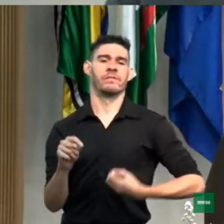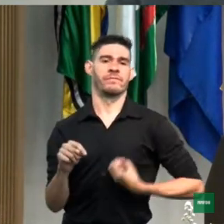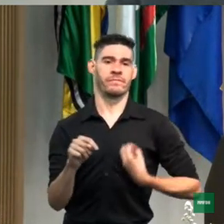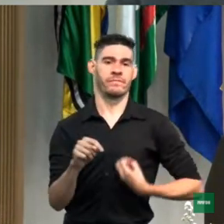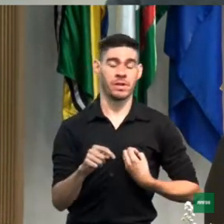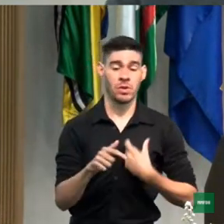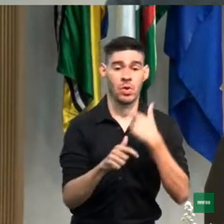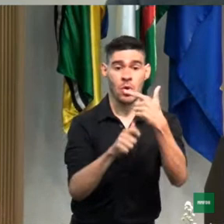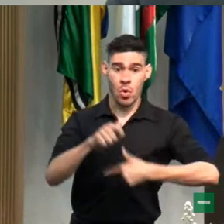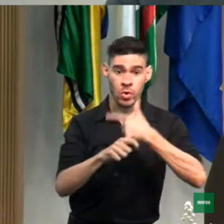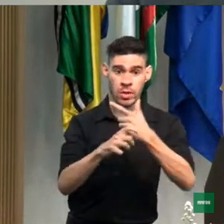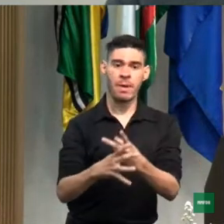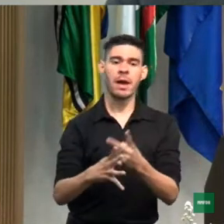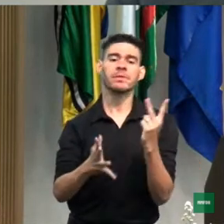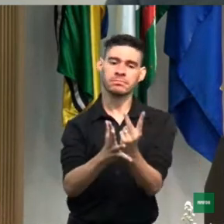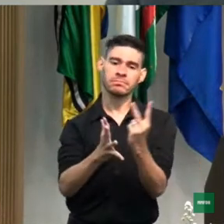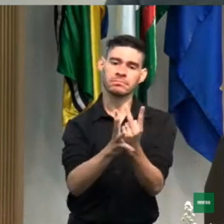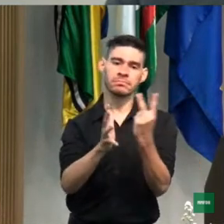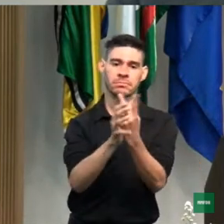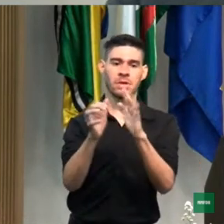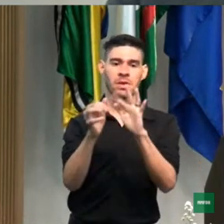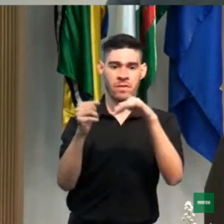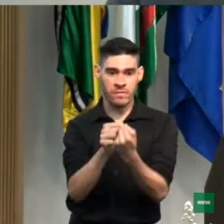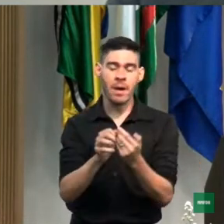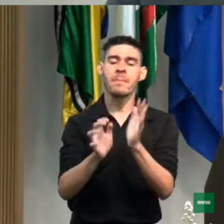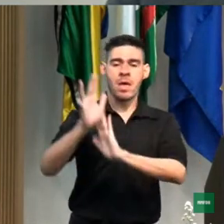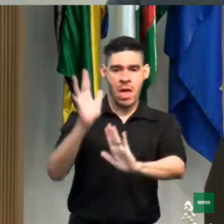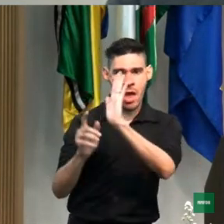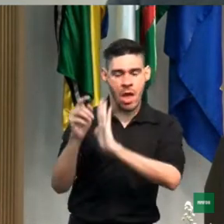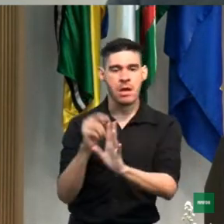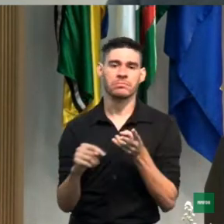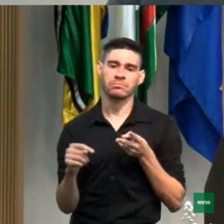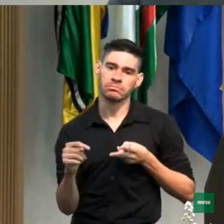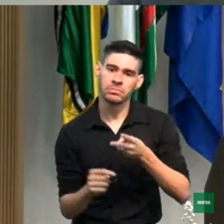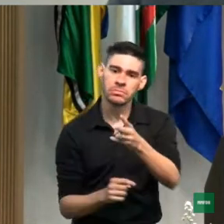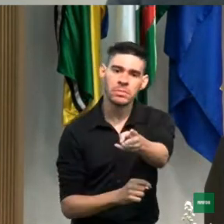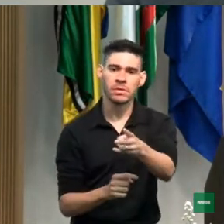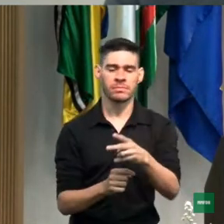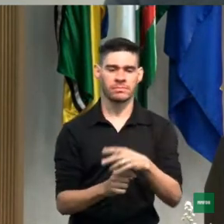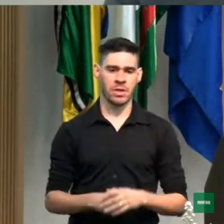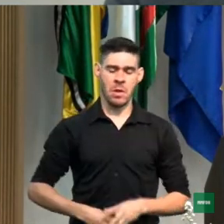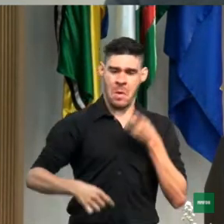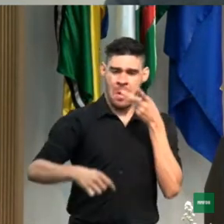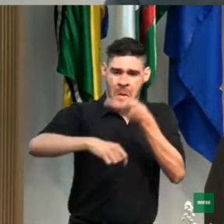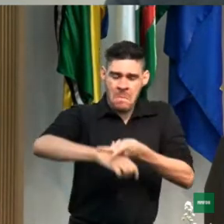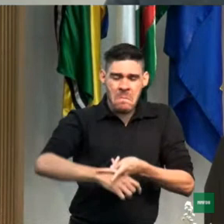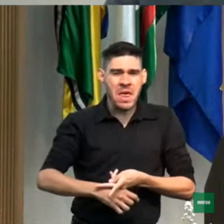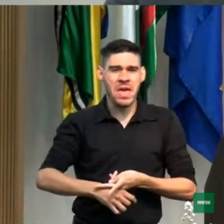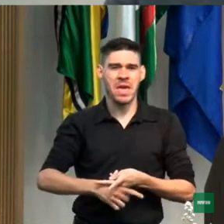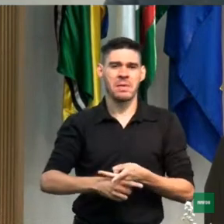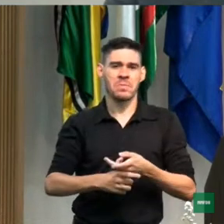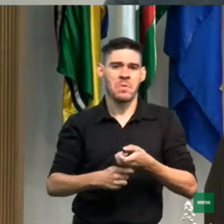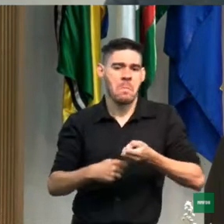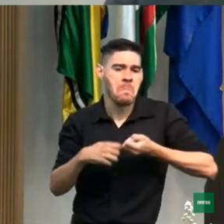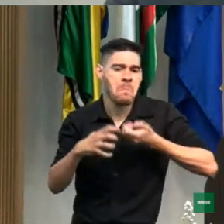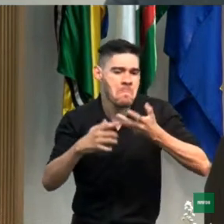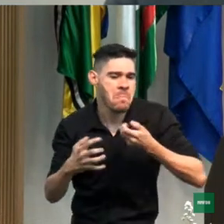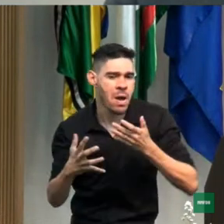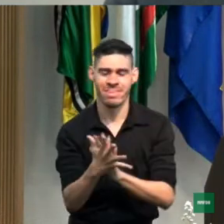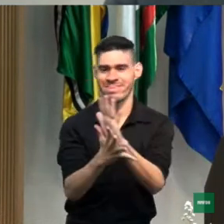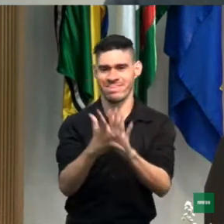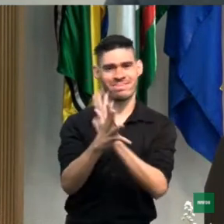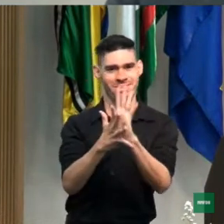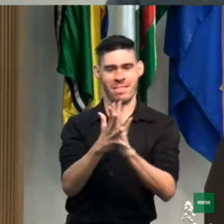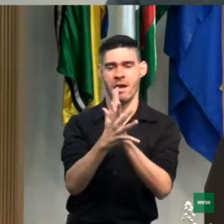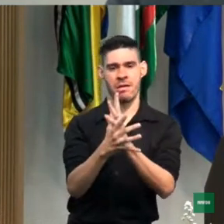nossas famílias. Não há palavras, não há prêmios que possa retribuir e que possa